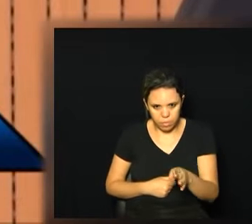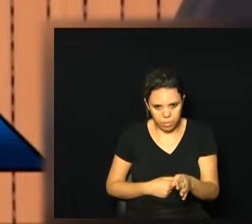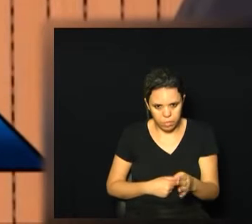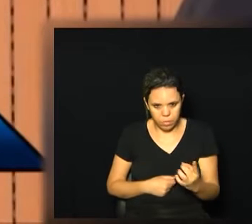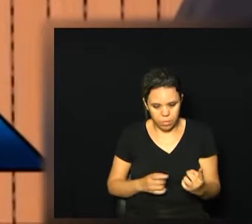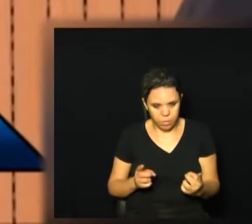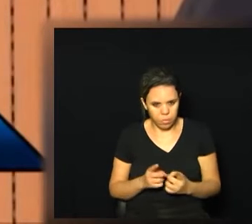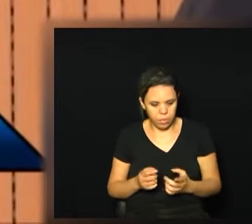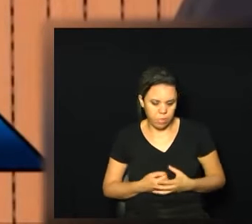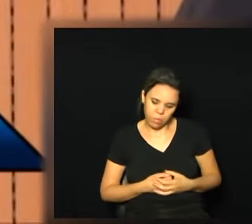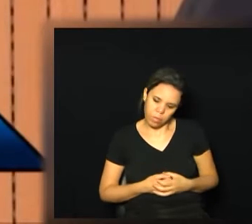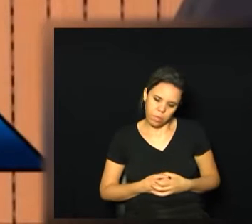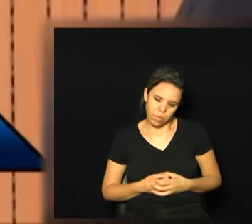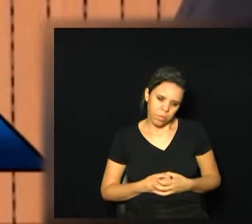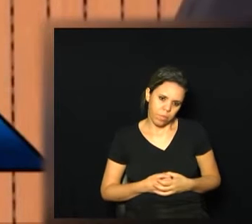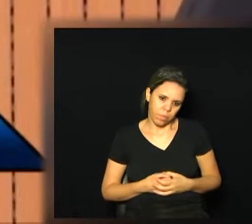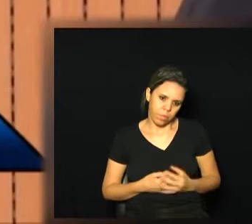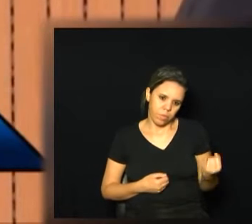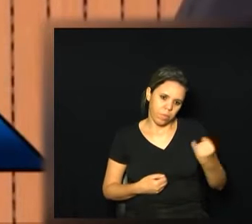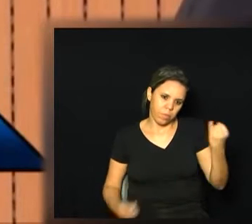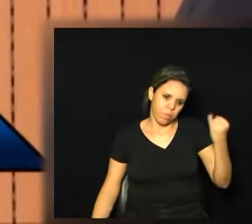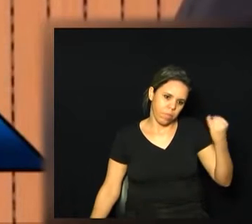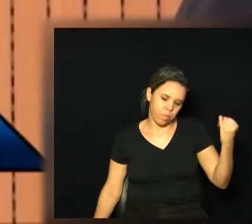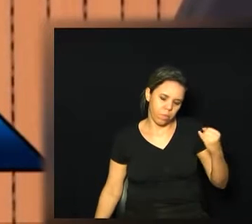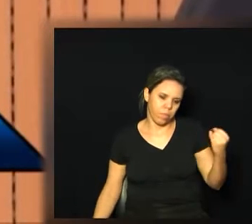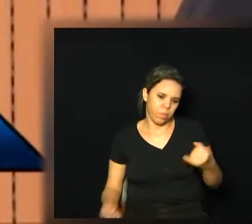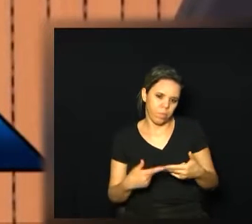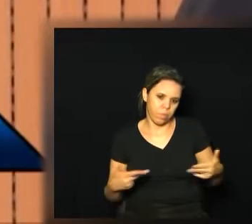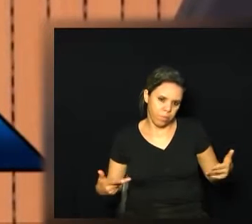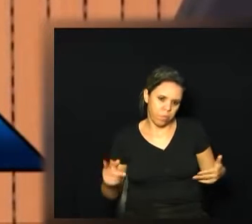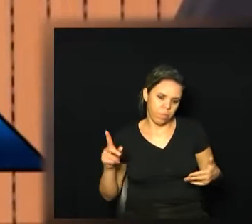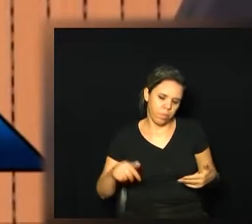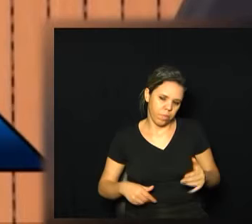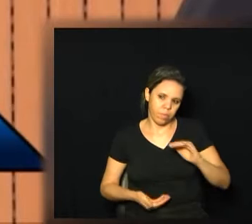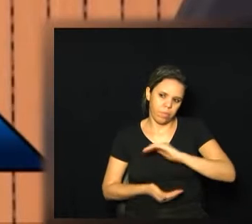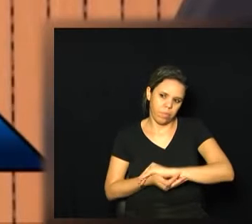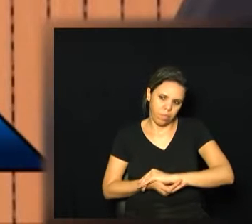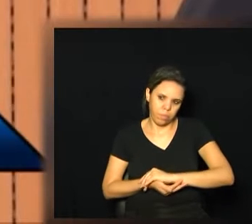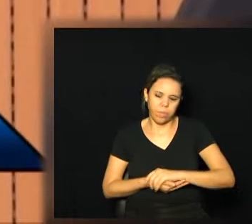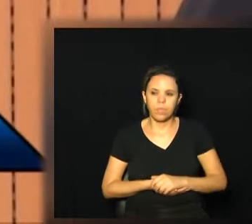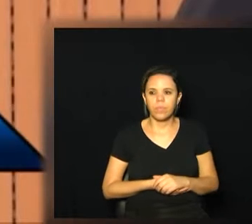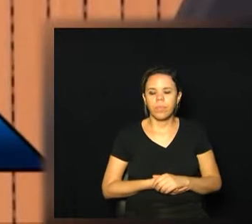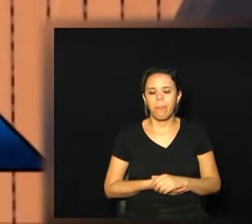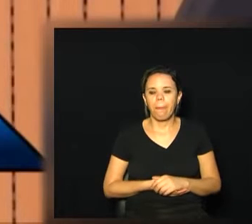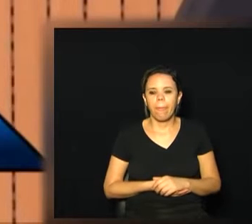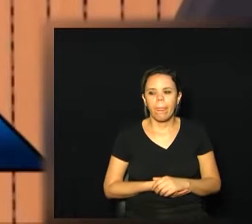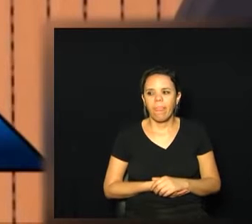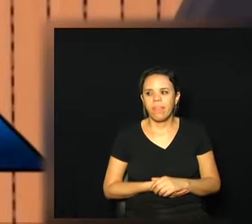serviço público da complexidade, dos serviços prestados, que é o poupa-tempo,